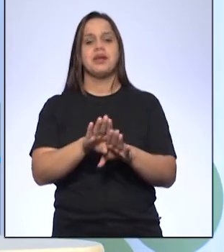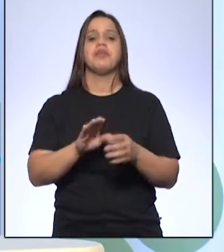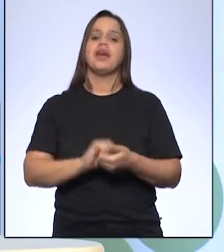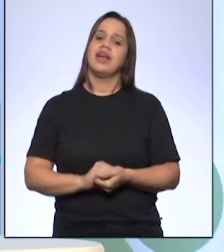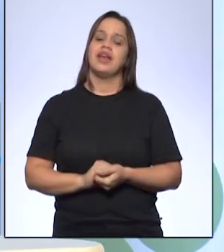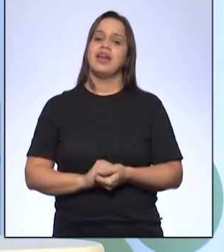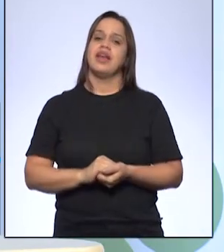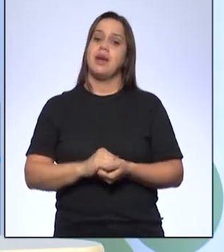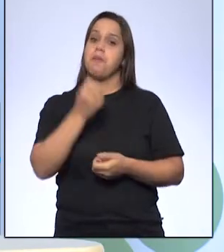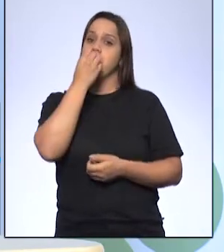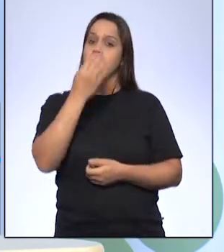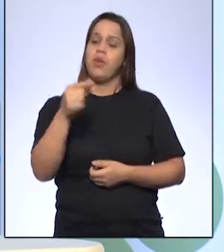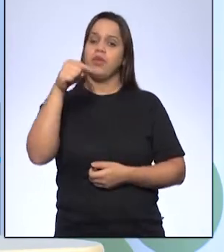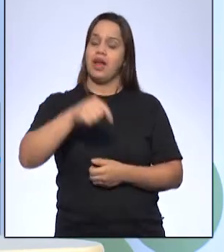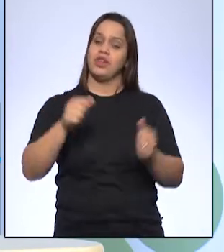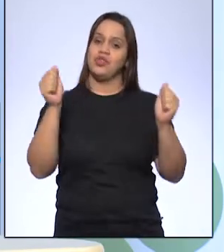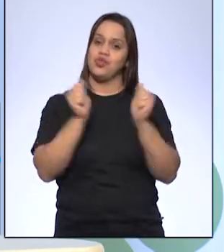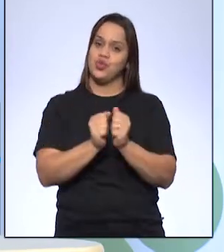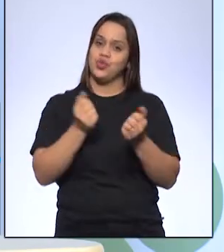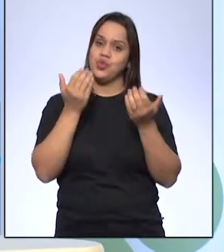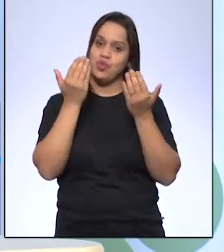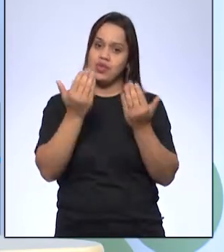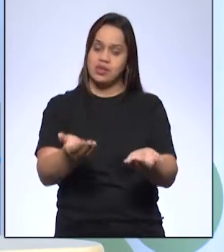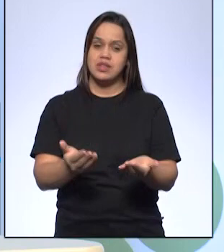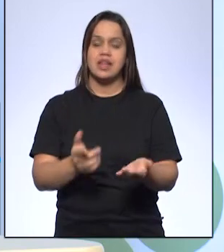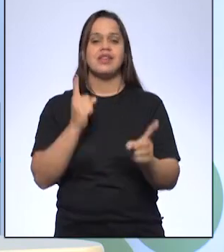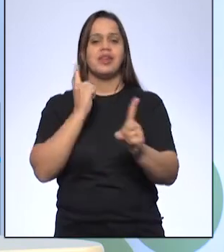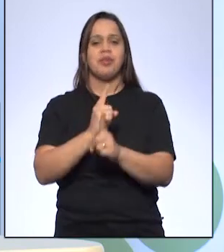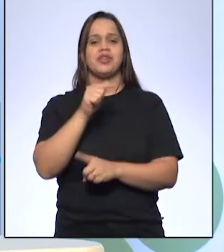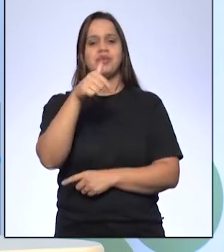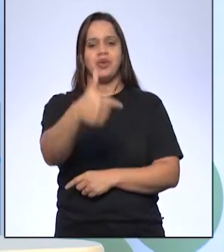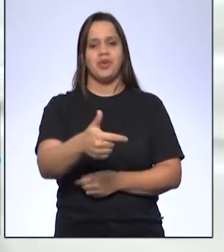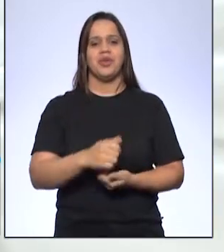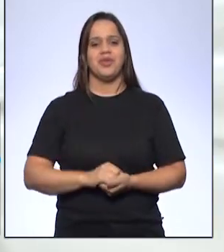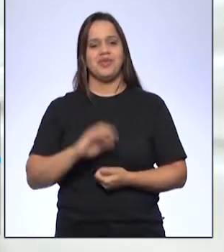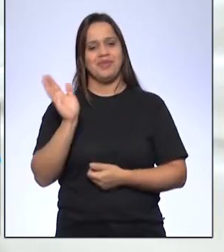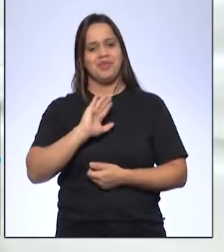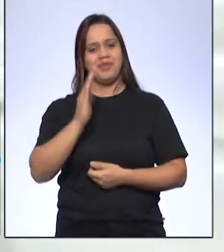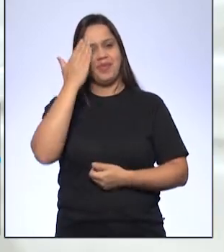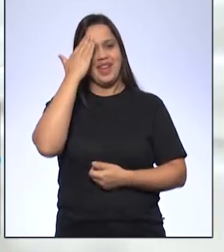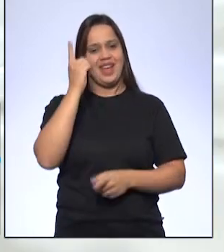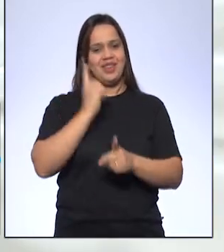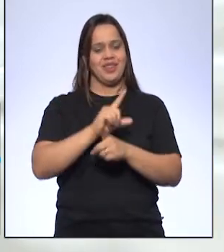sempre muito bom estar aqui nessa aula com vocês. E até a próxima. Obrigado. Até